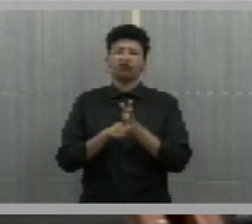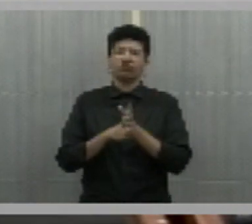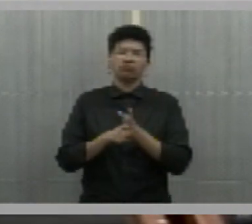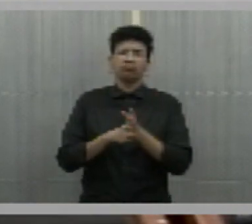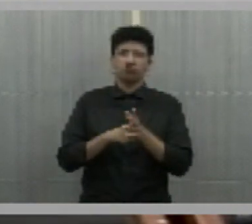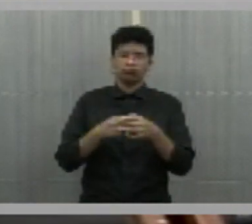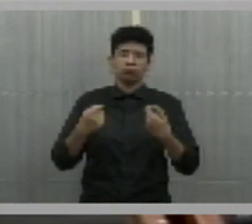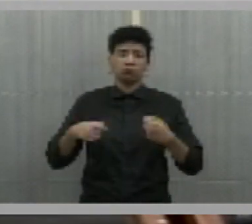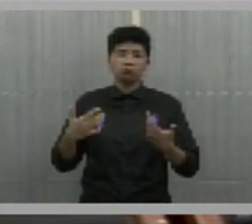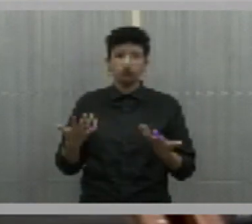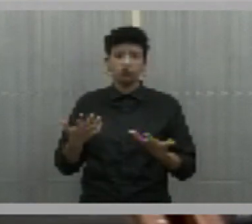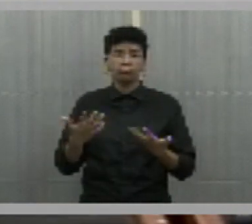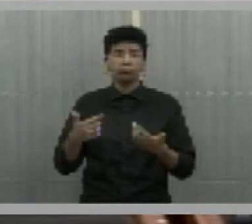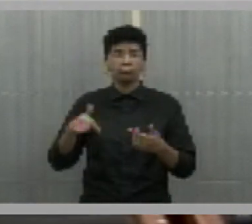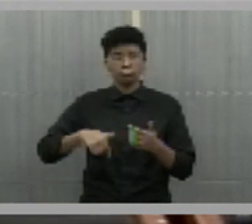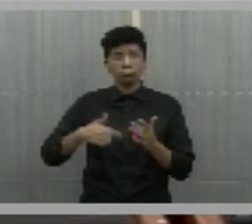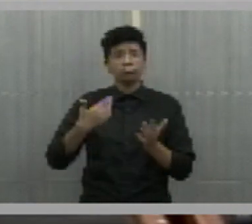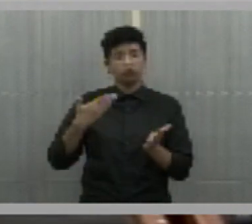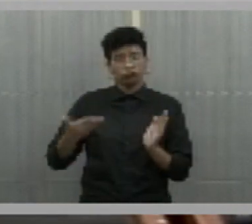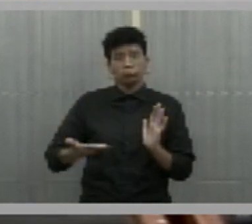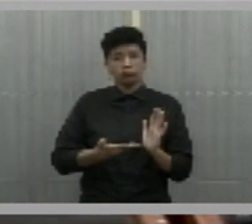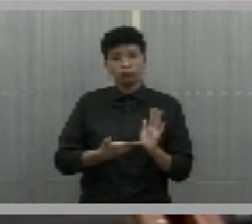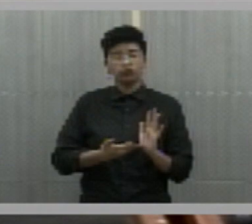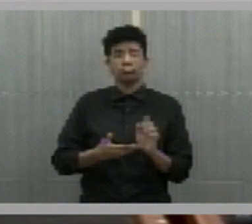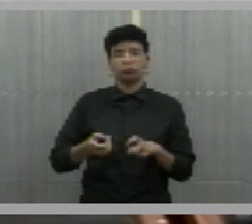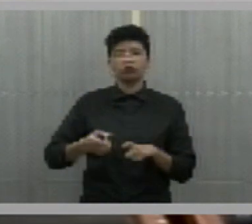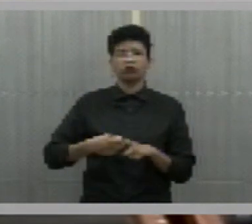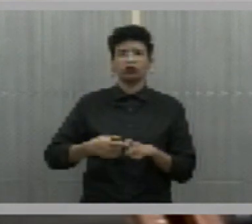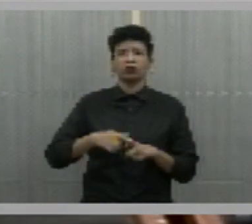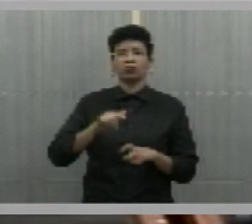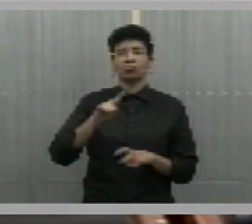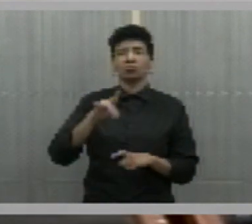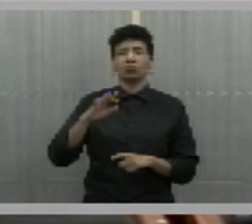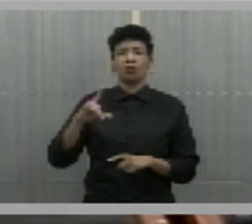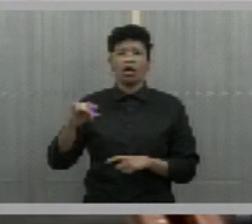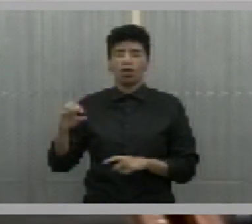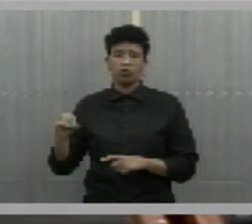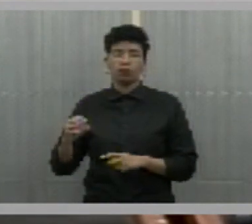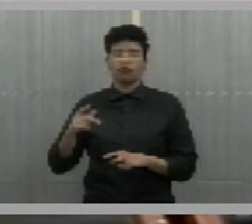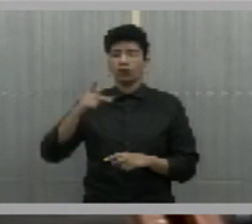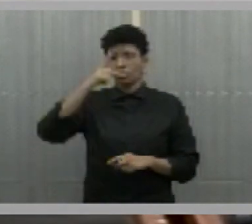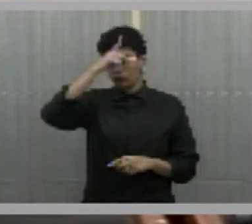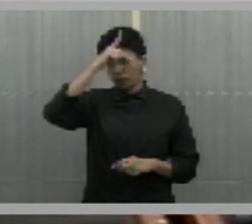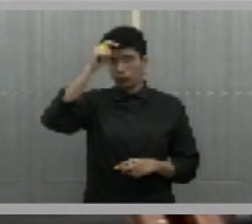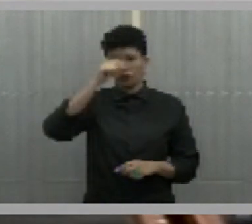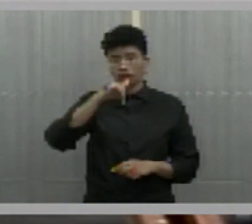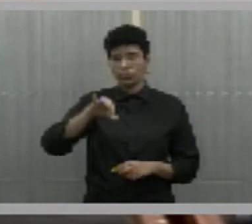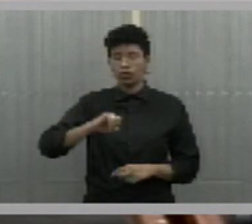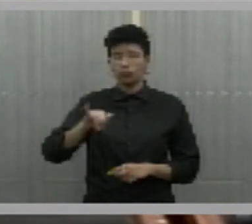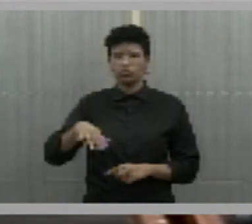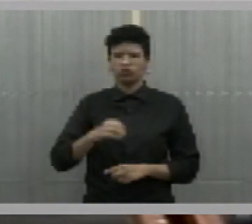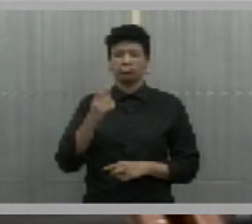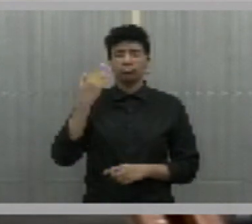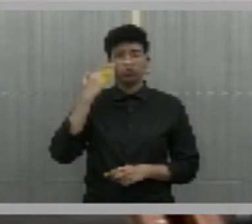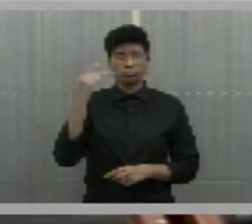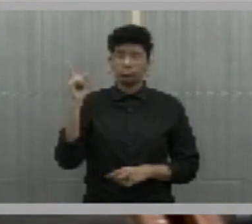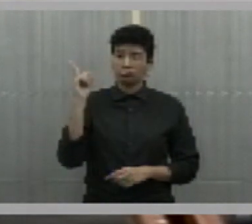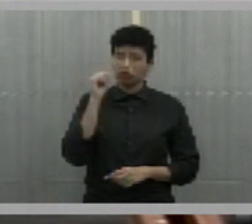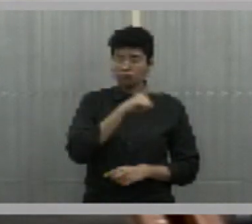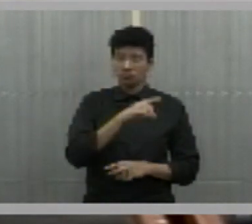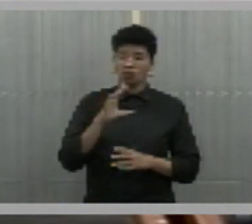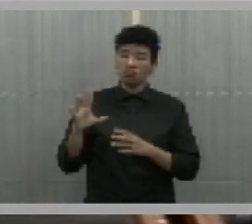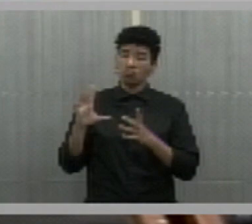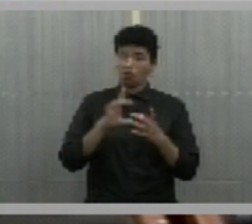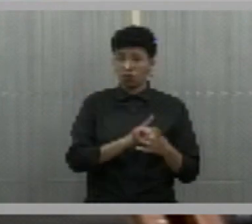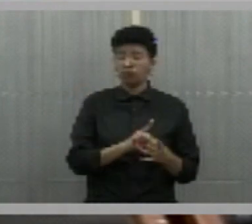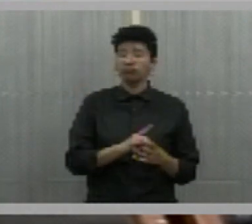fiscalização, para o encerramento. Está aqui o doutor Gil Carlos, aqui, que foi prefeito de São João, ele sabe a dificuldade de um convênio